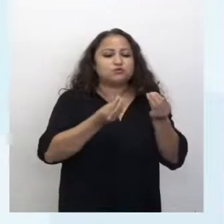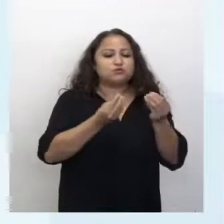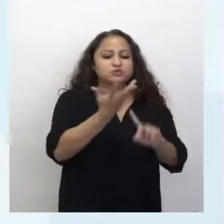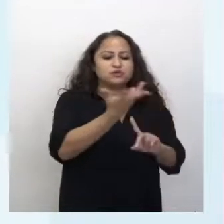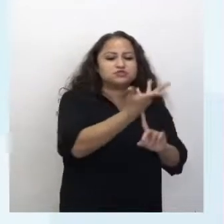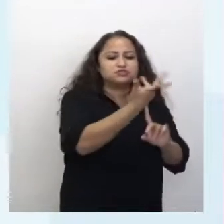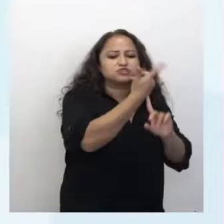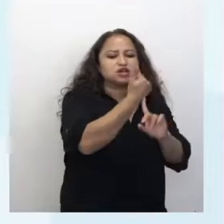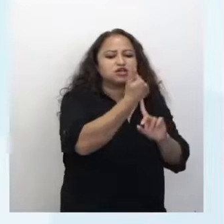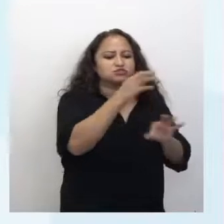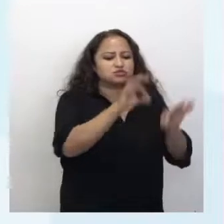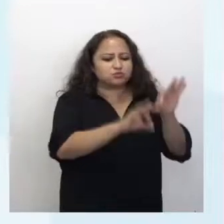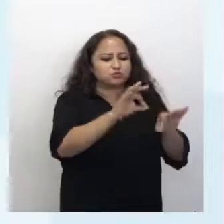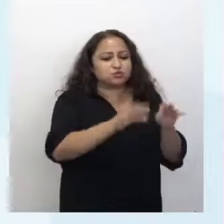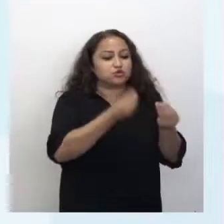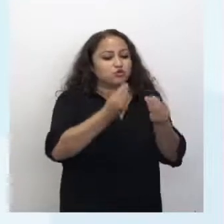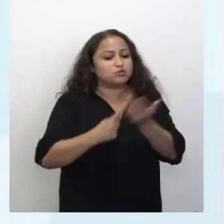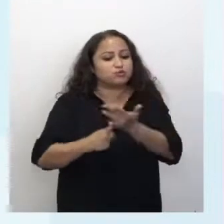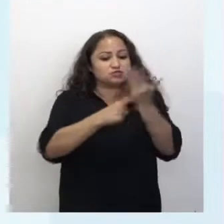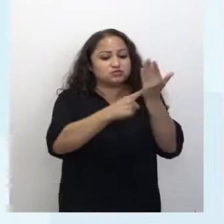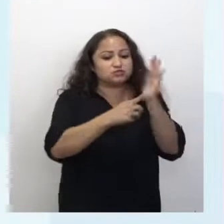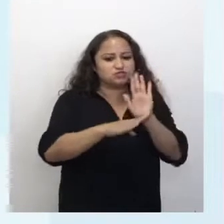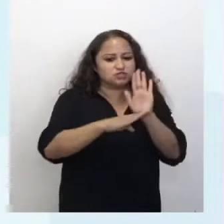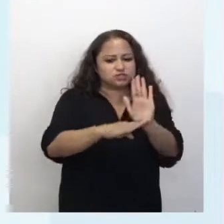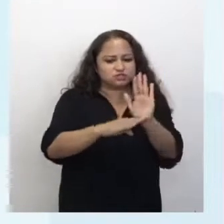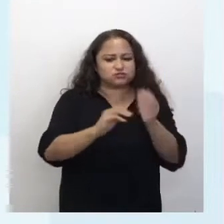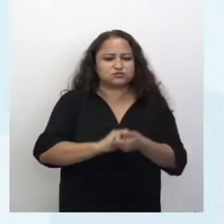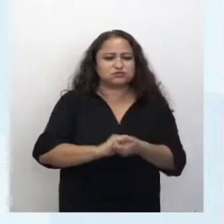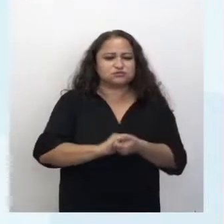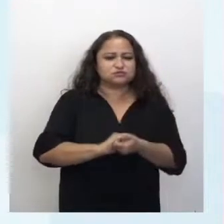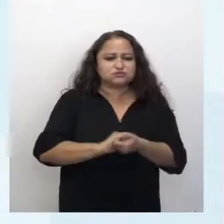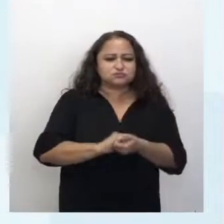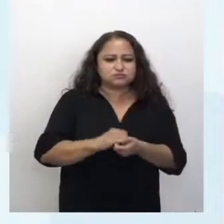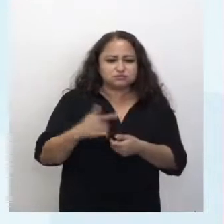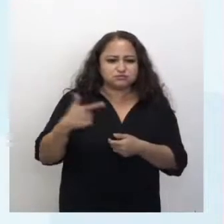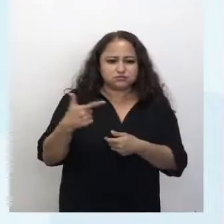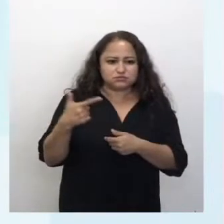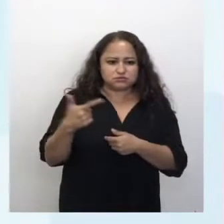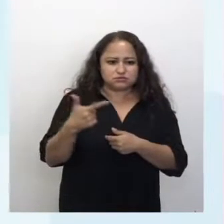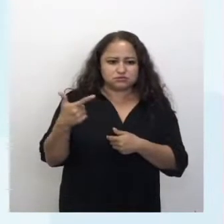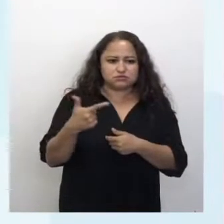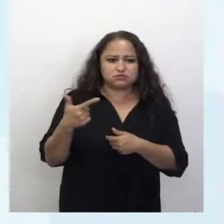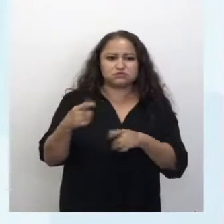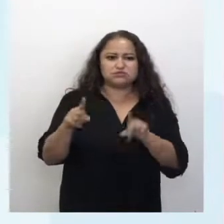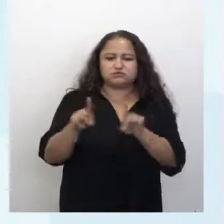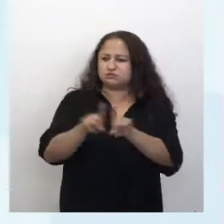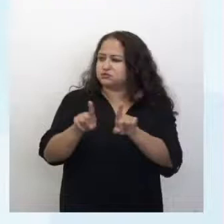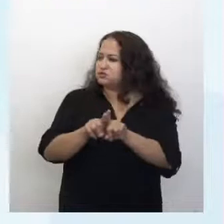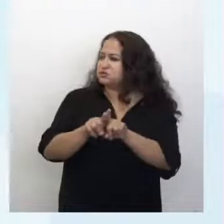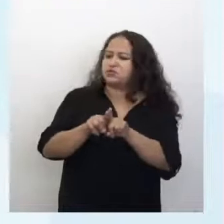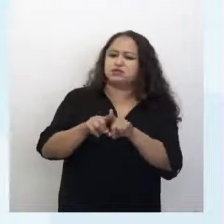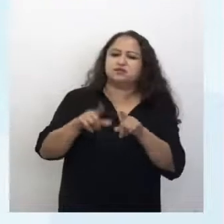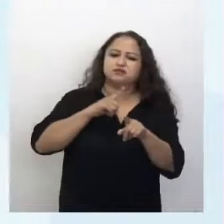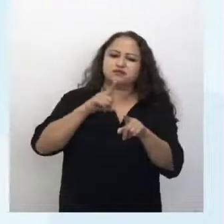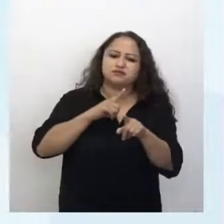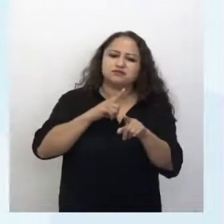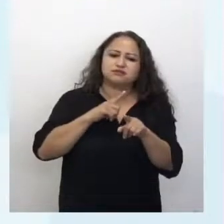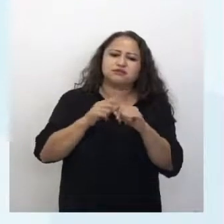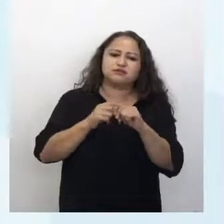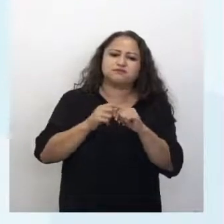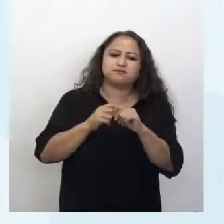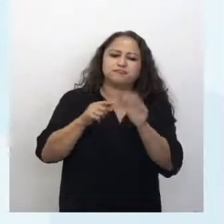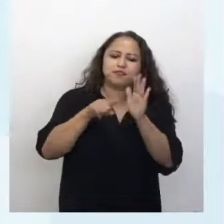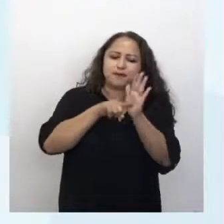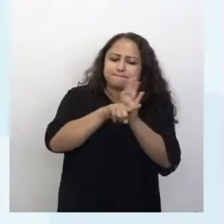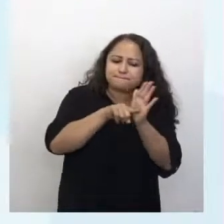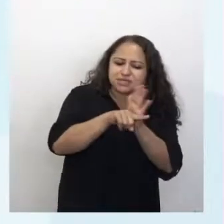está auxiliando nesse processo, certo? E um segundo desafiozinho ainda relacionado ao primeiro, né? Ainda uma pesquisa na